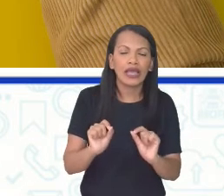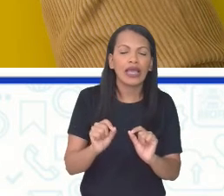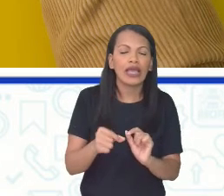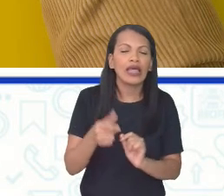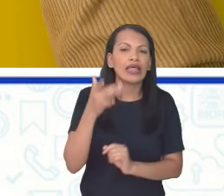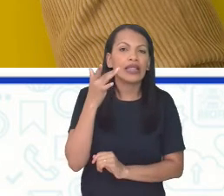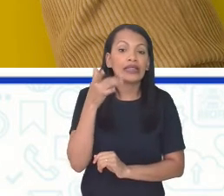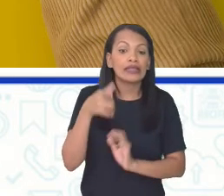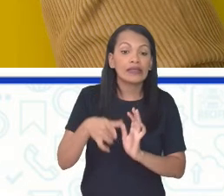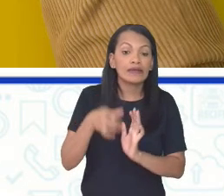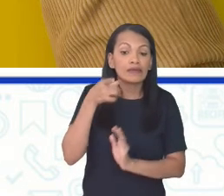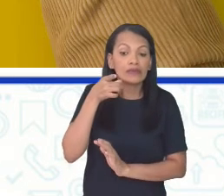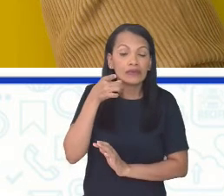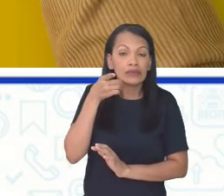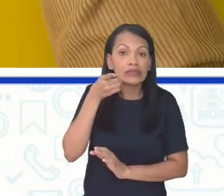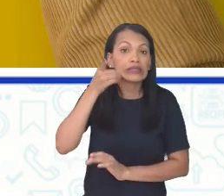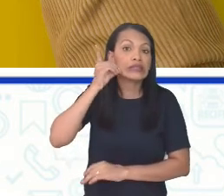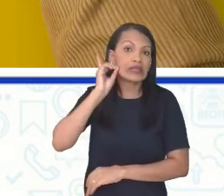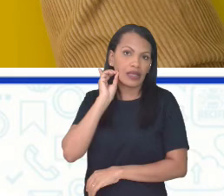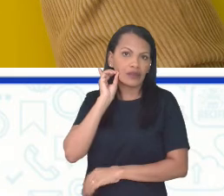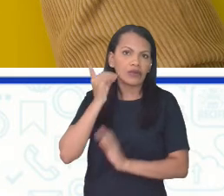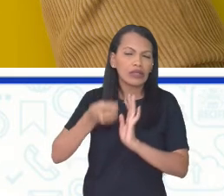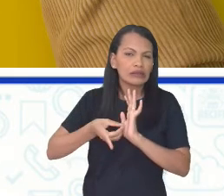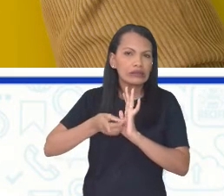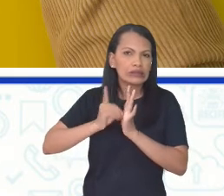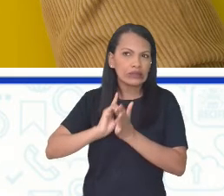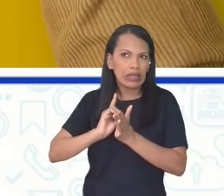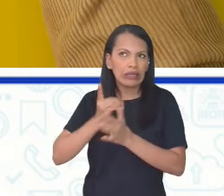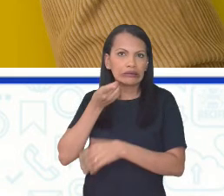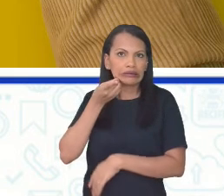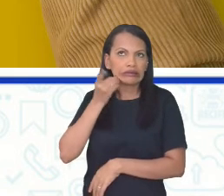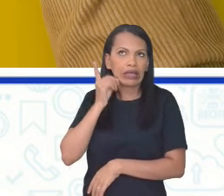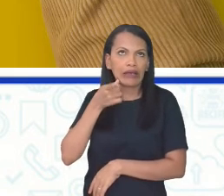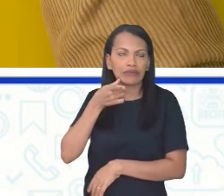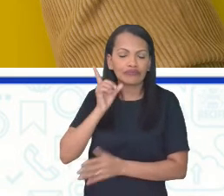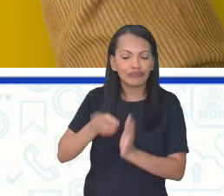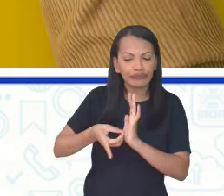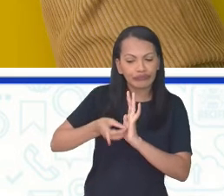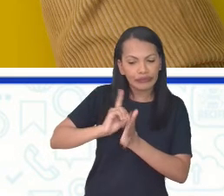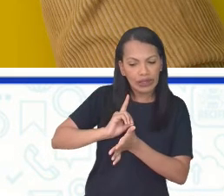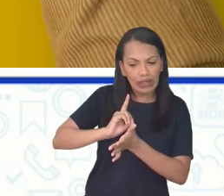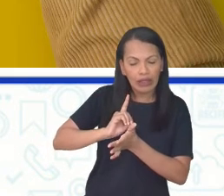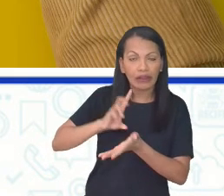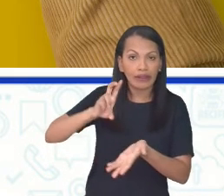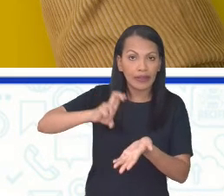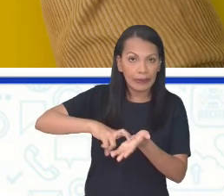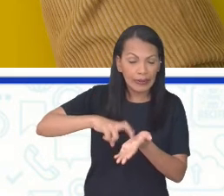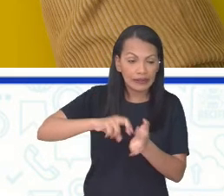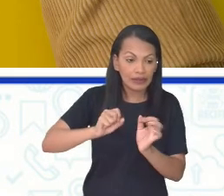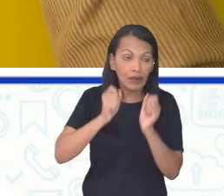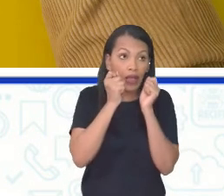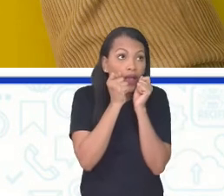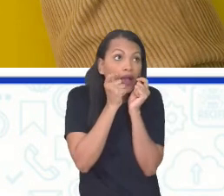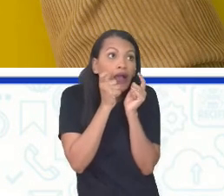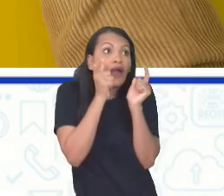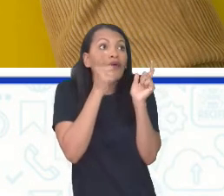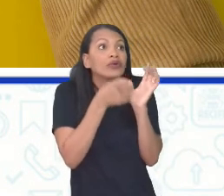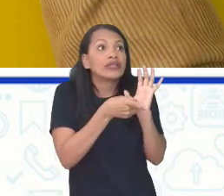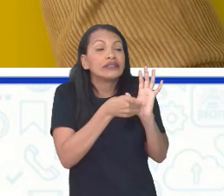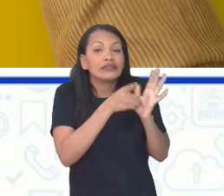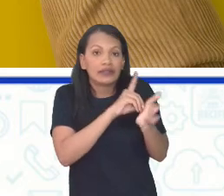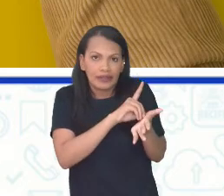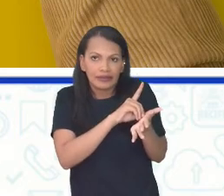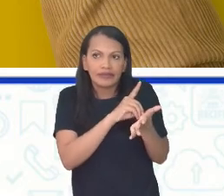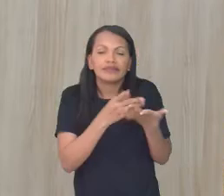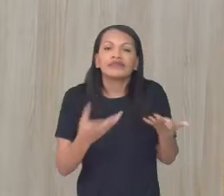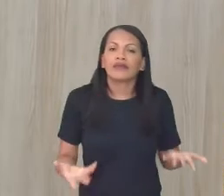Uma atividade que fica aí para vocês. Então, a gente está sempre levando para o diminutivo, né? Eu chamo Cleitinho, atividadezinha. Nós vamos